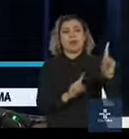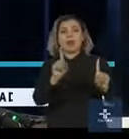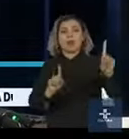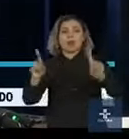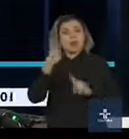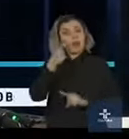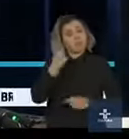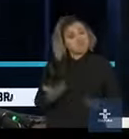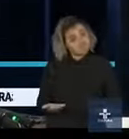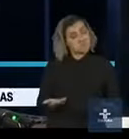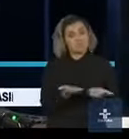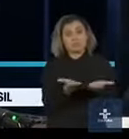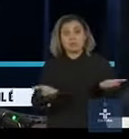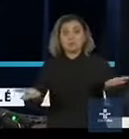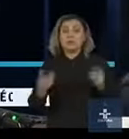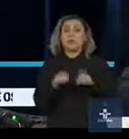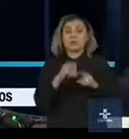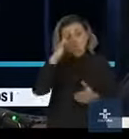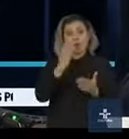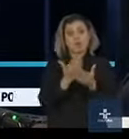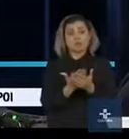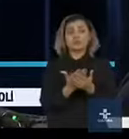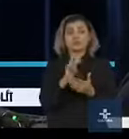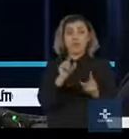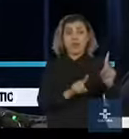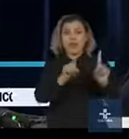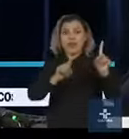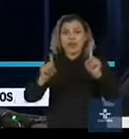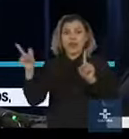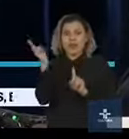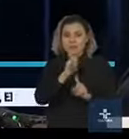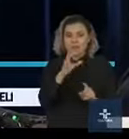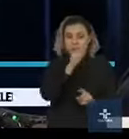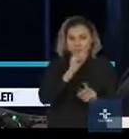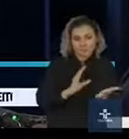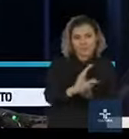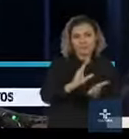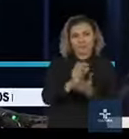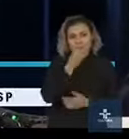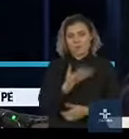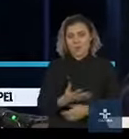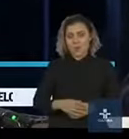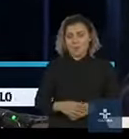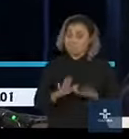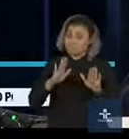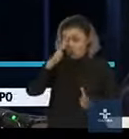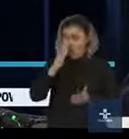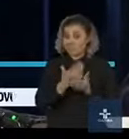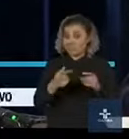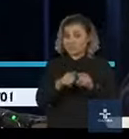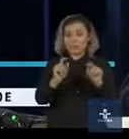Eu acredito, inclusive, que essa disputa vai gerar ágio e um investimento bastante robusto. E nós vamos, com